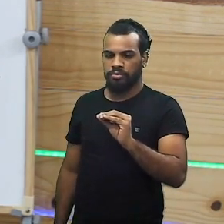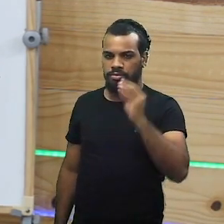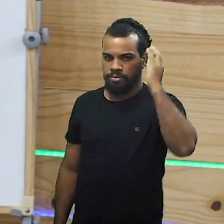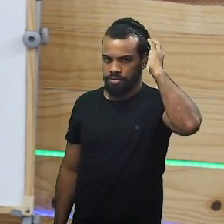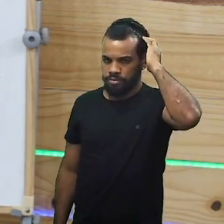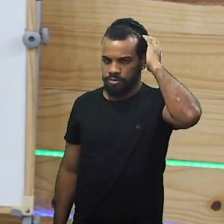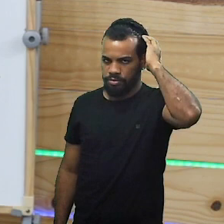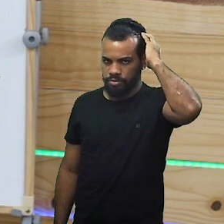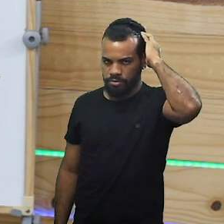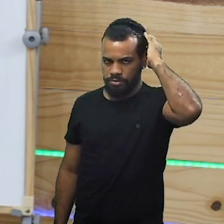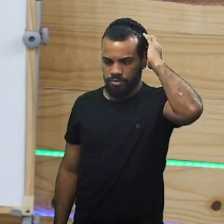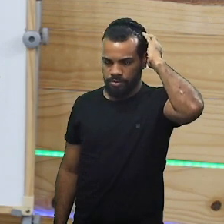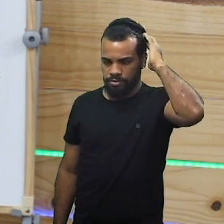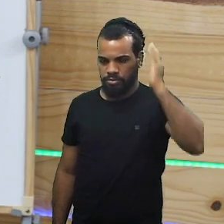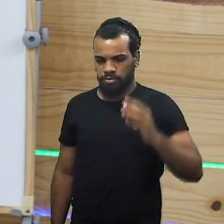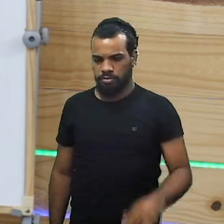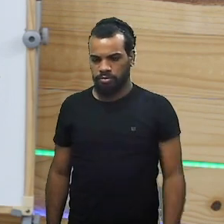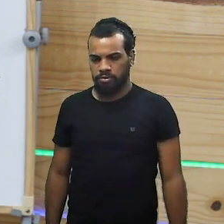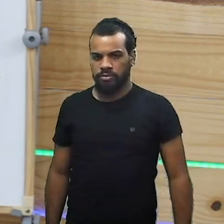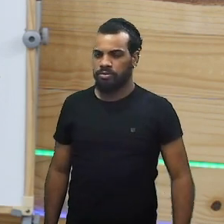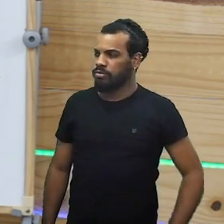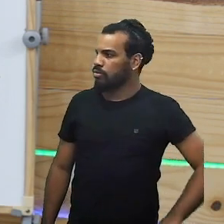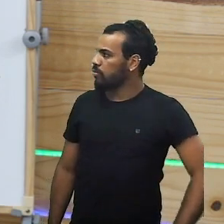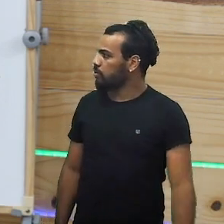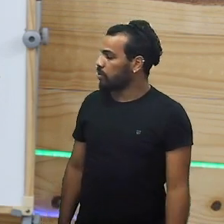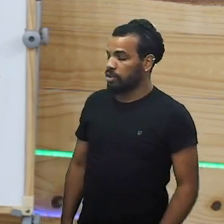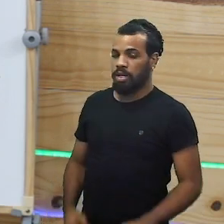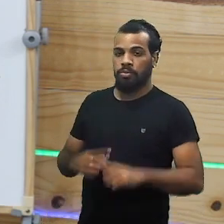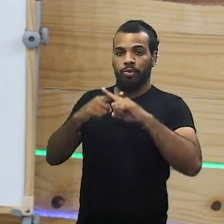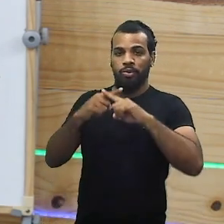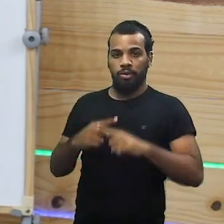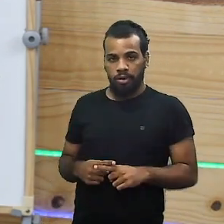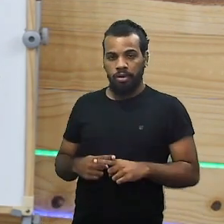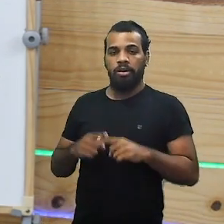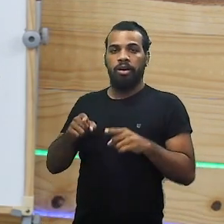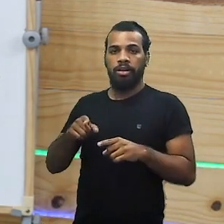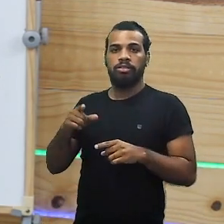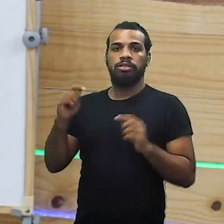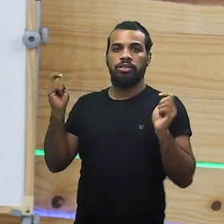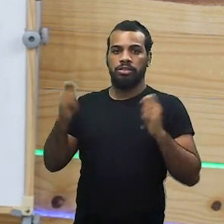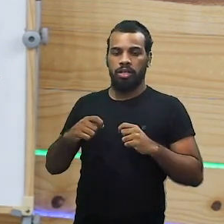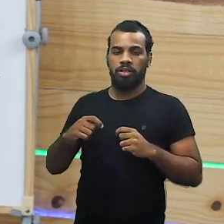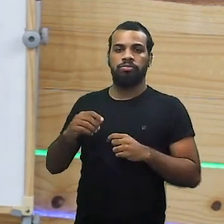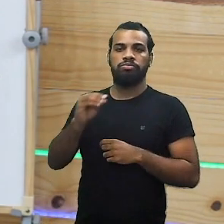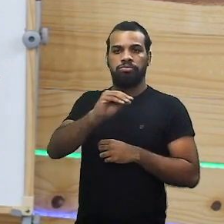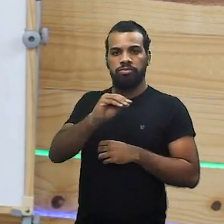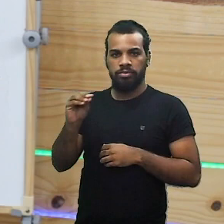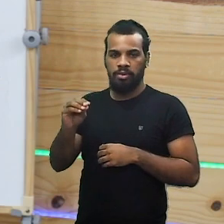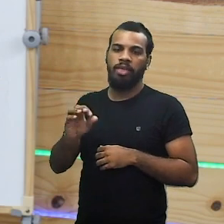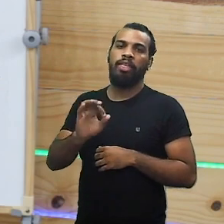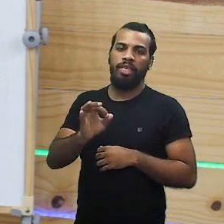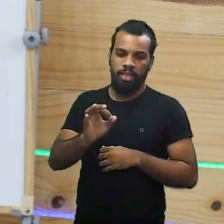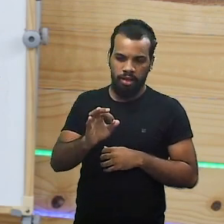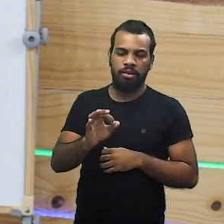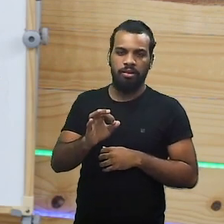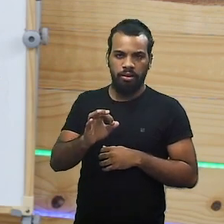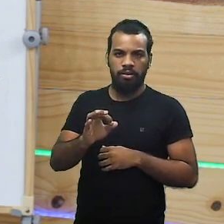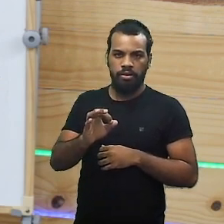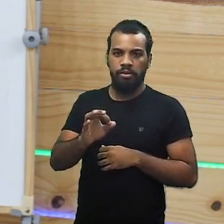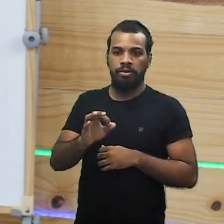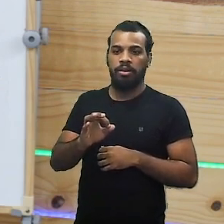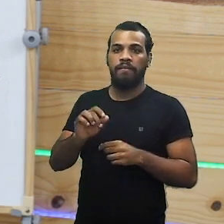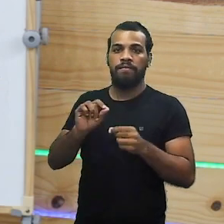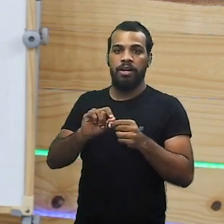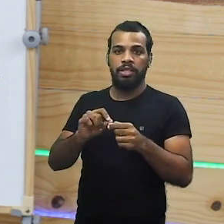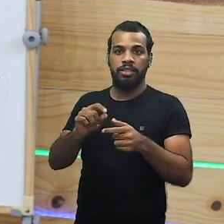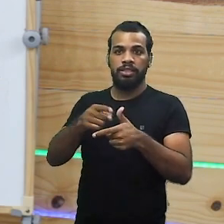raiz quadrada, submetendo-se a uma multiplicação de termos, a gente pode tirar ele do radical, fazendo a